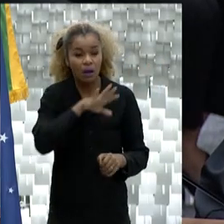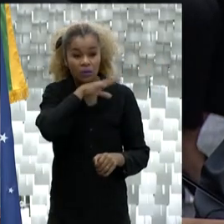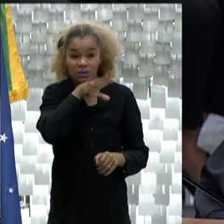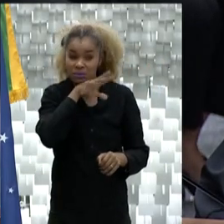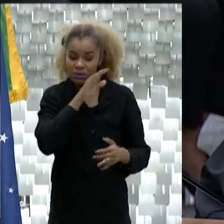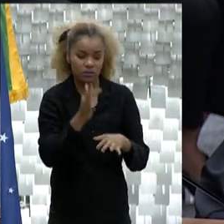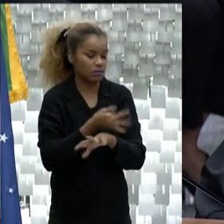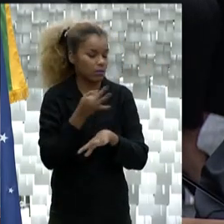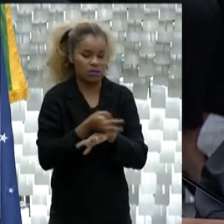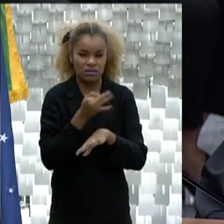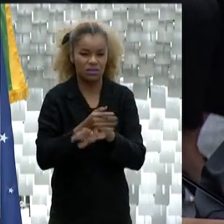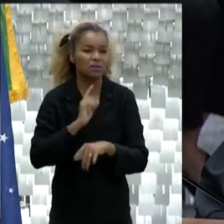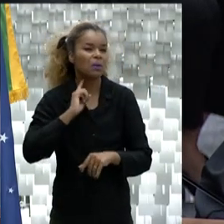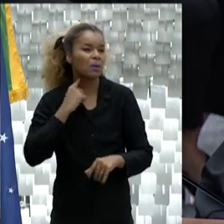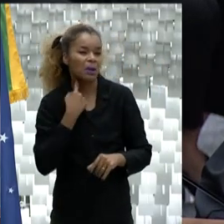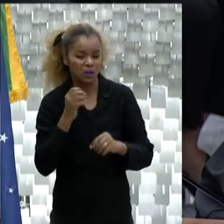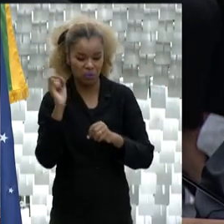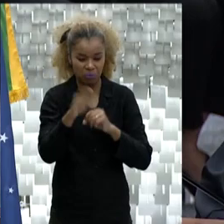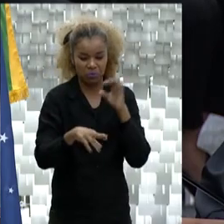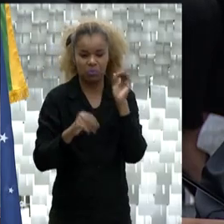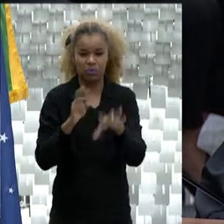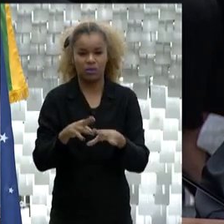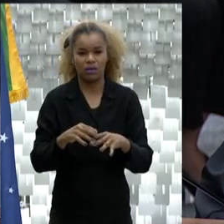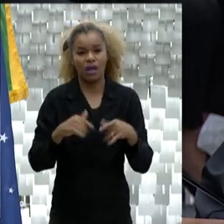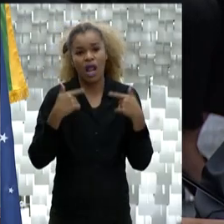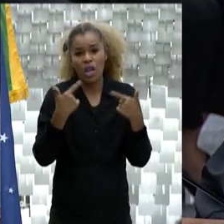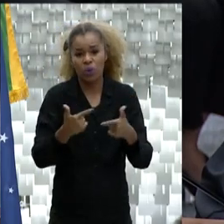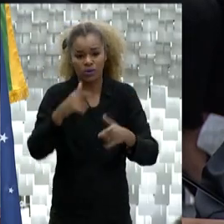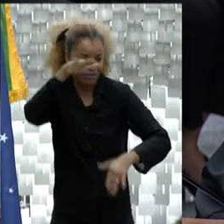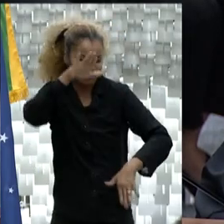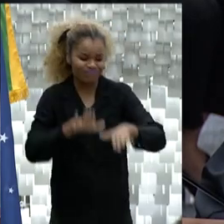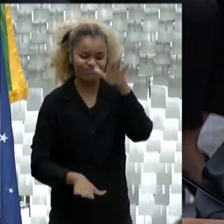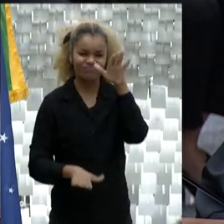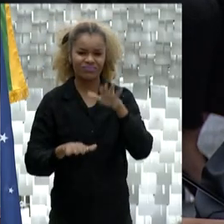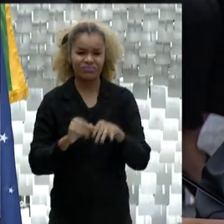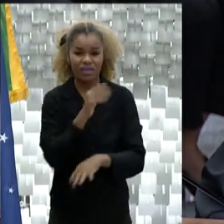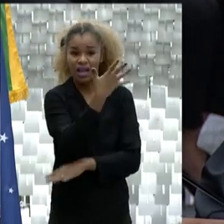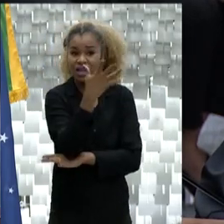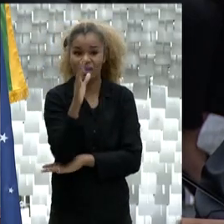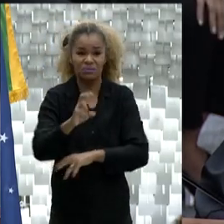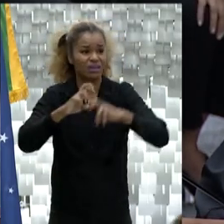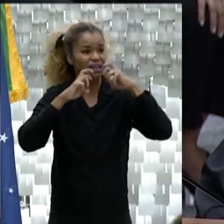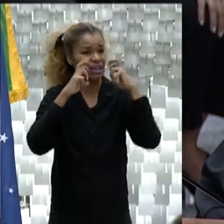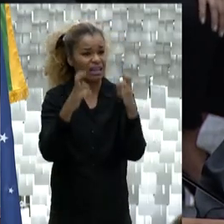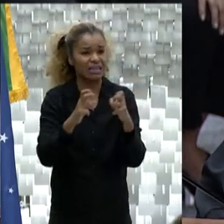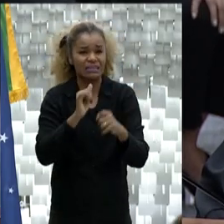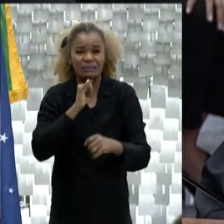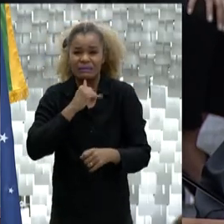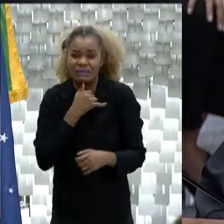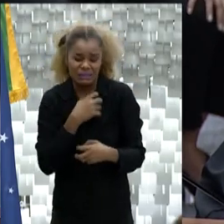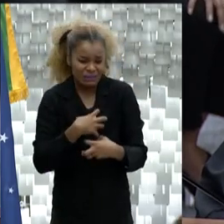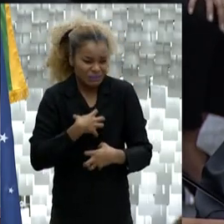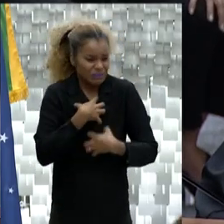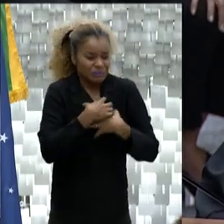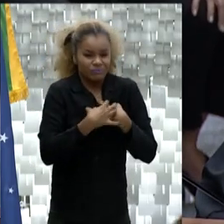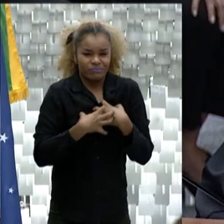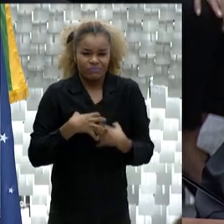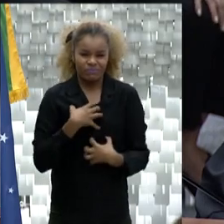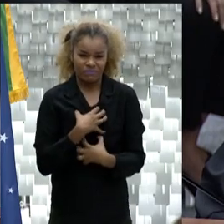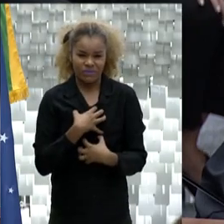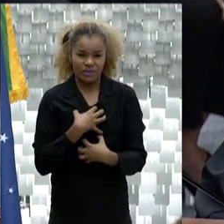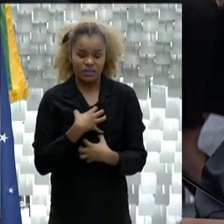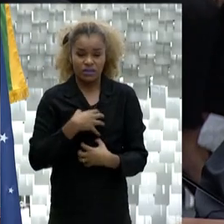do mundo. A luta é desigual. A natureza grita, geme.